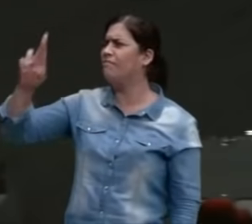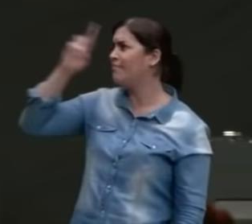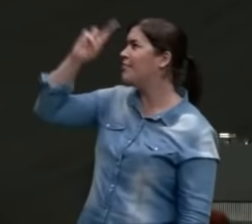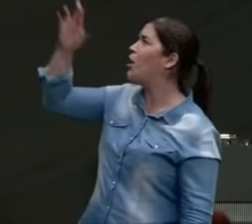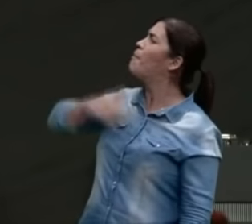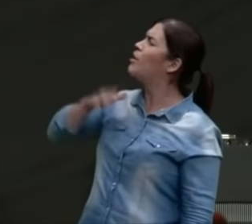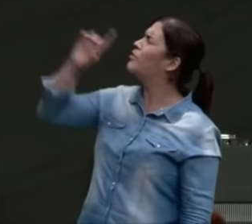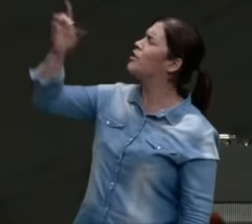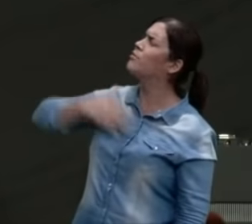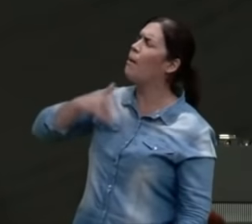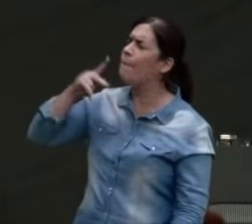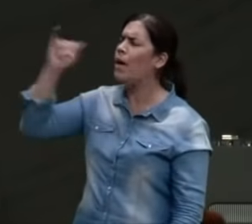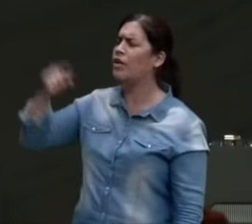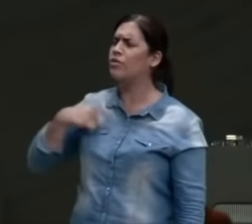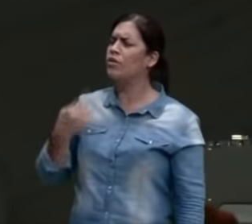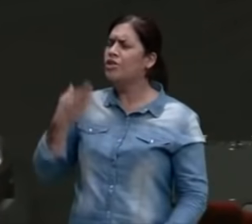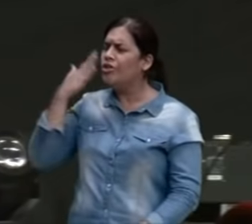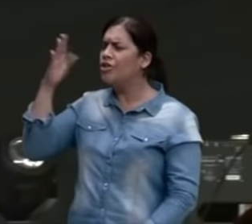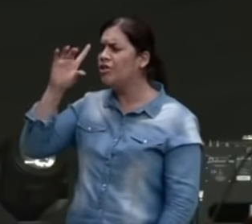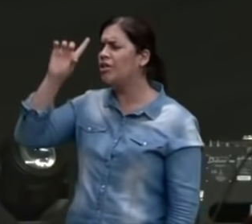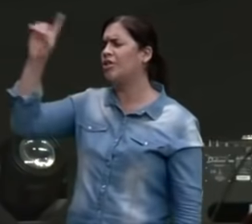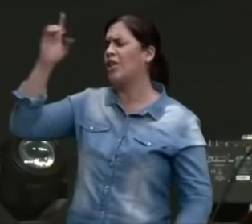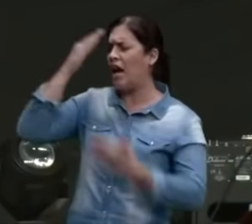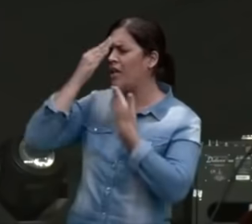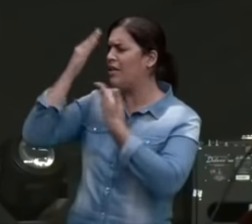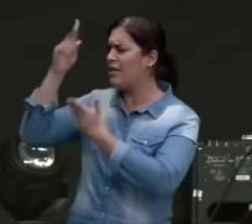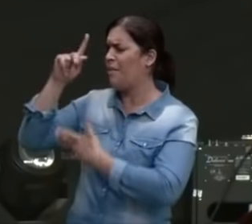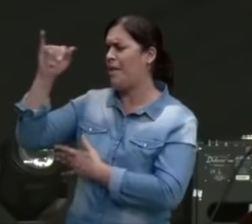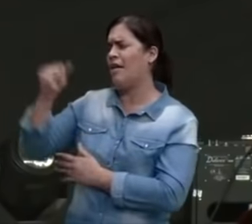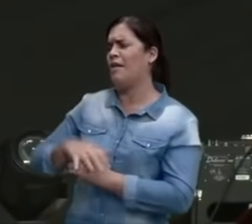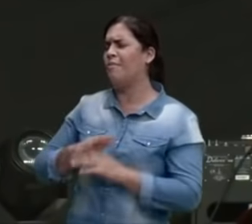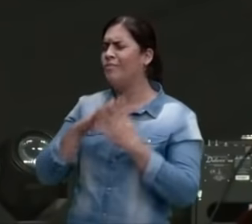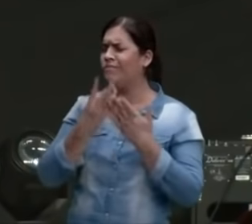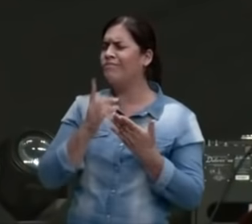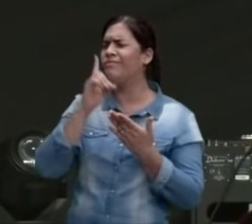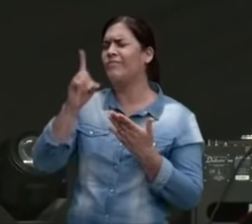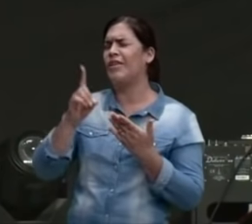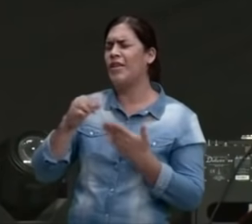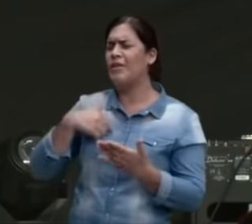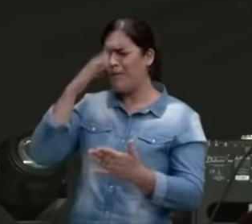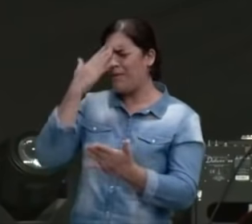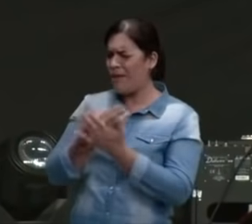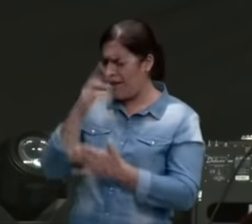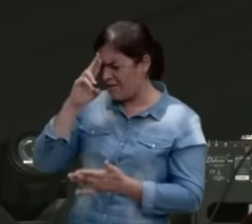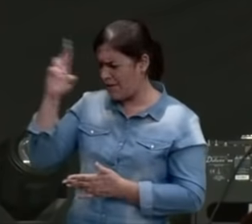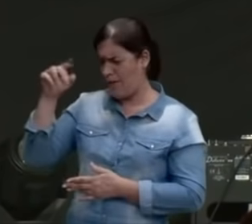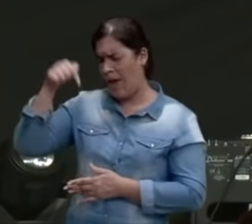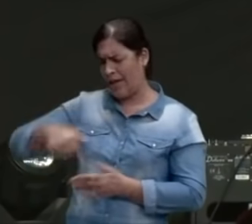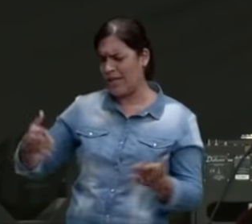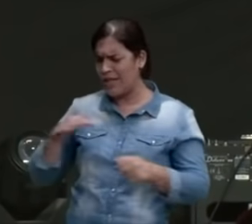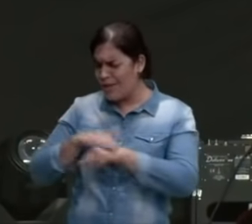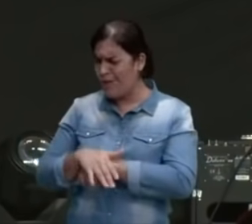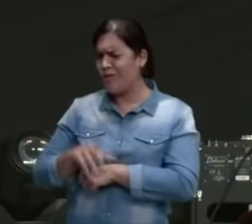nós nos colocamos aqui na Tua presença, e eu quero Te agradecer, Pai, pela Tua palavra. Eu creio, Senhor, que isso que eu trouxe aqui nesta